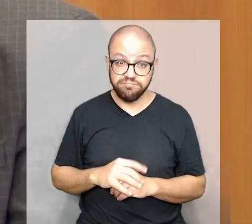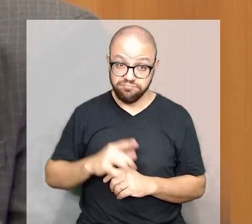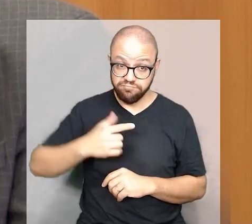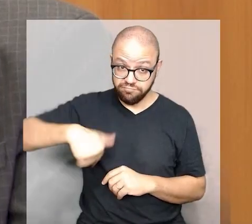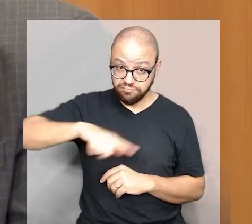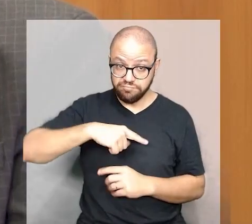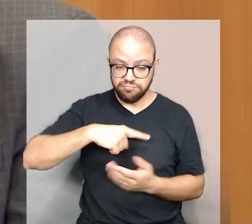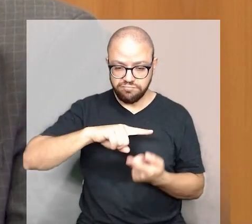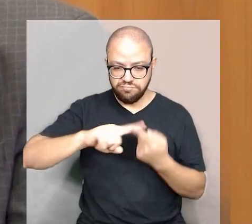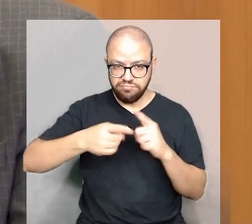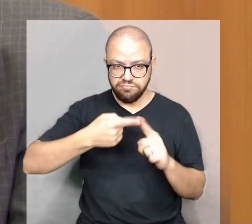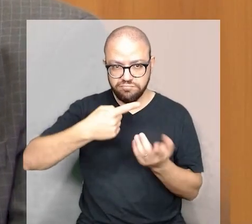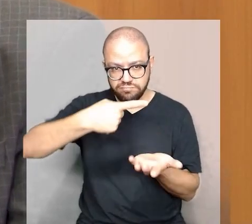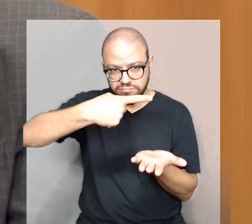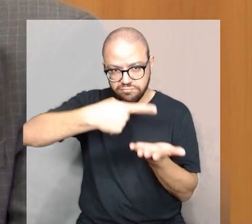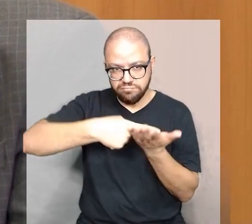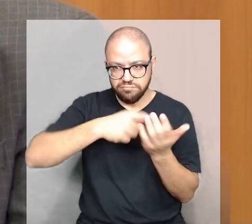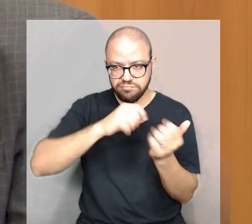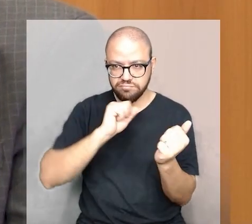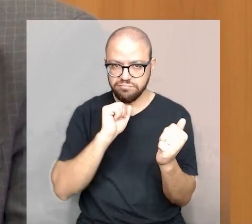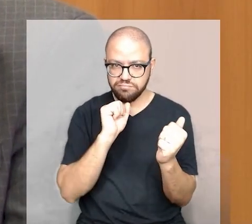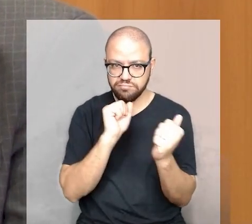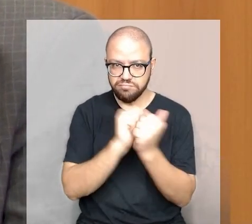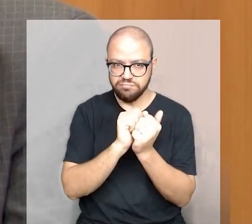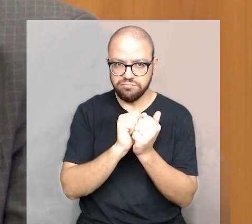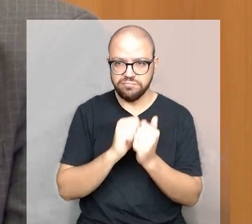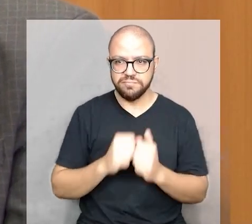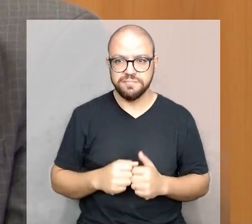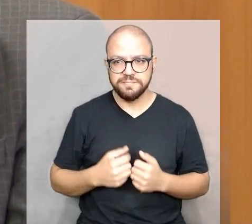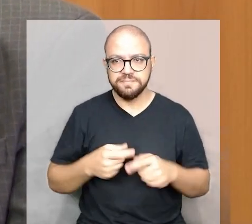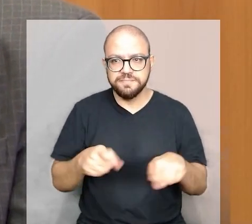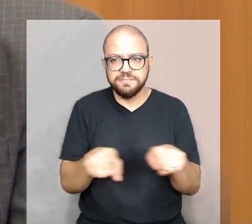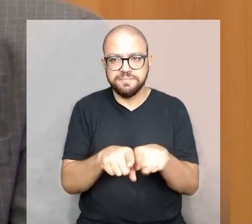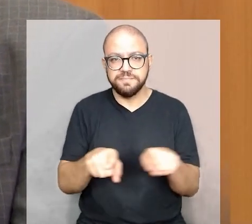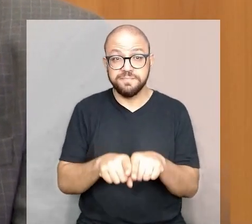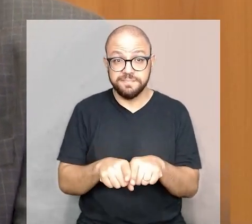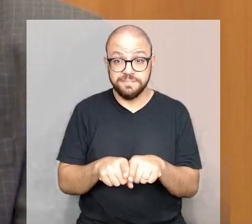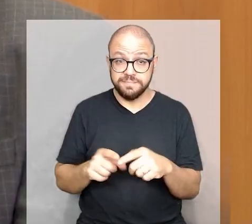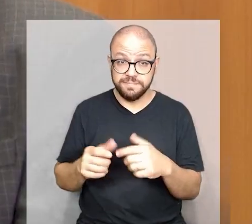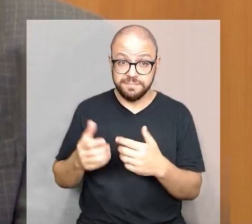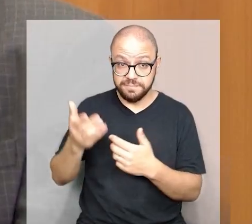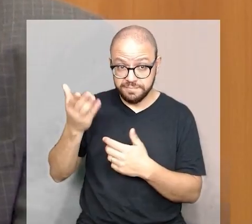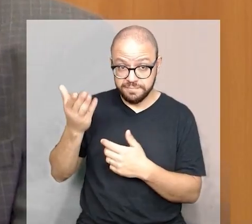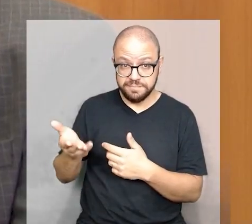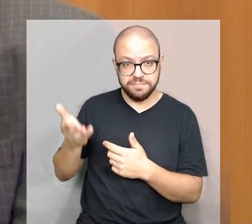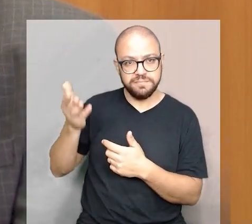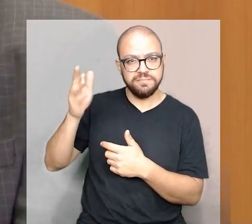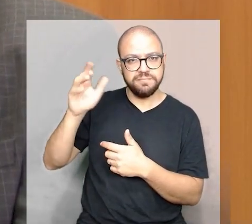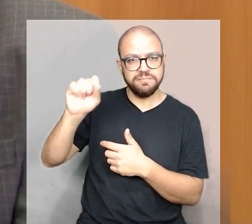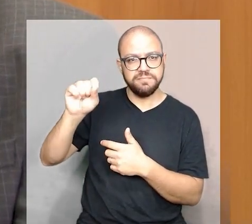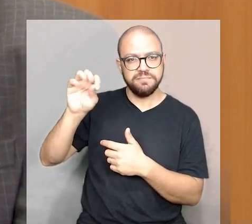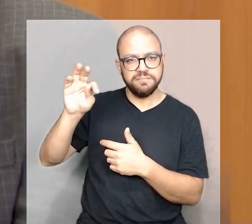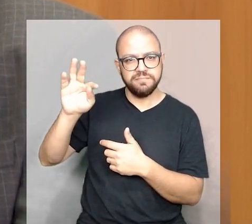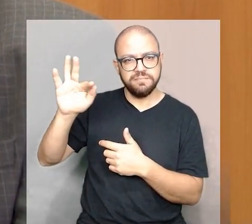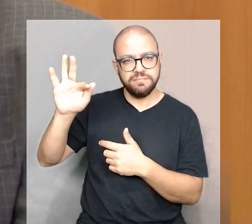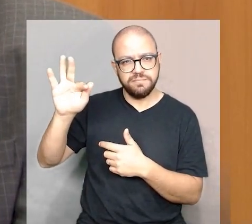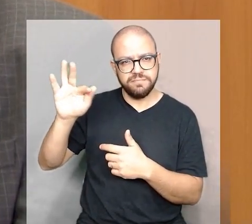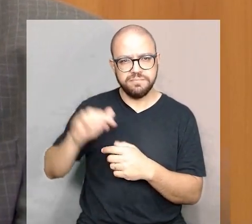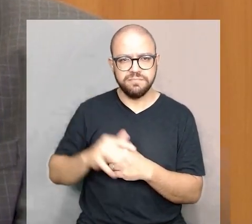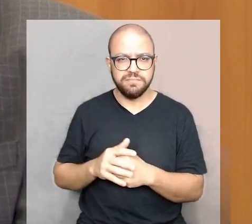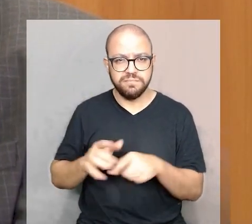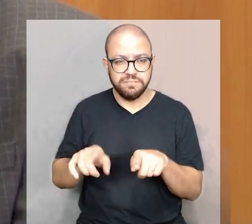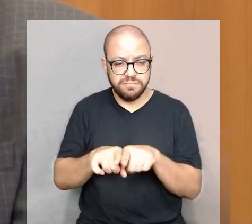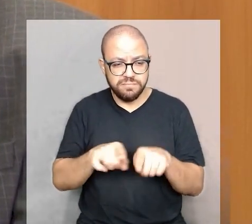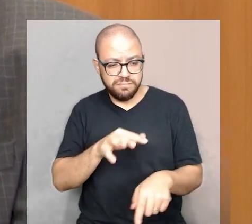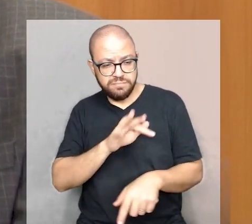isso a gente fez com uma parceria, com uma aproximação muito forte e também com a aproximação tanto no Supremo também,